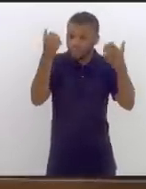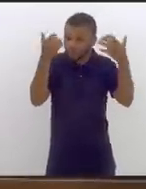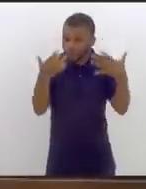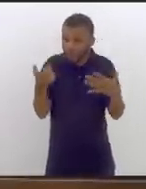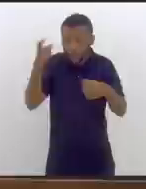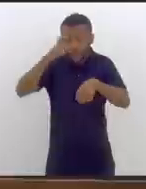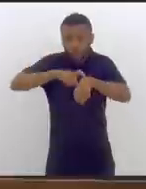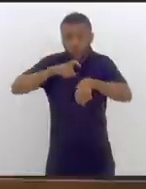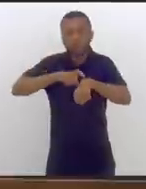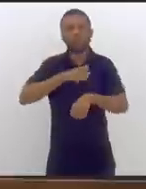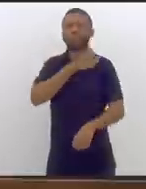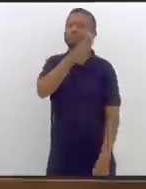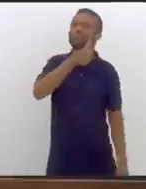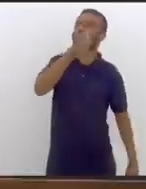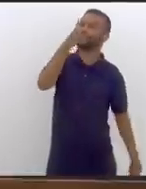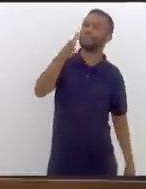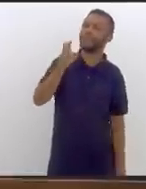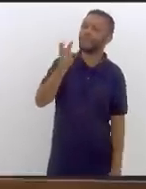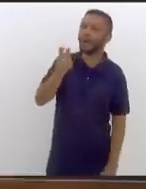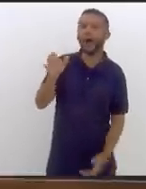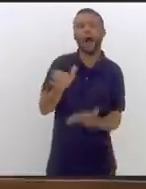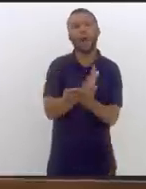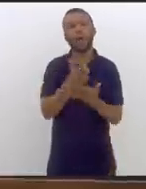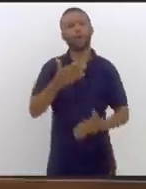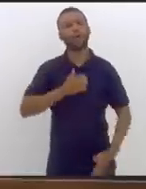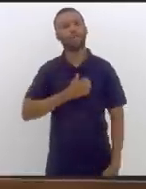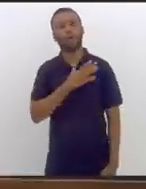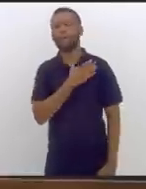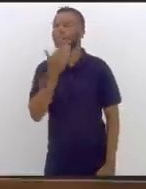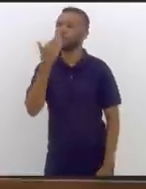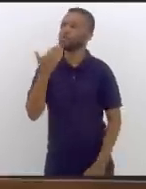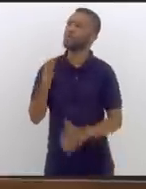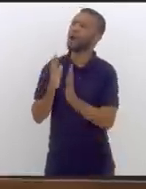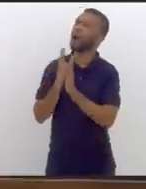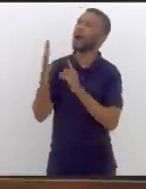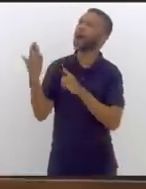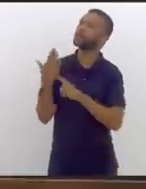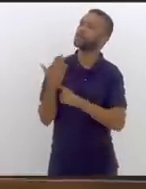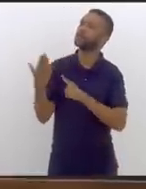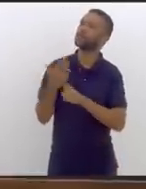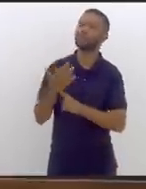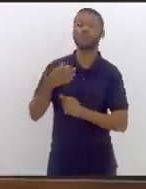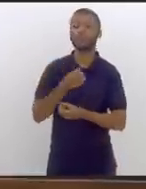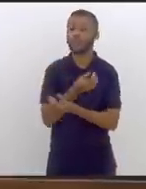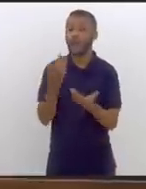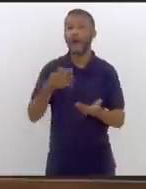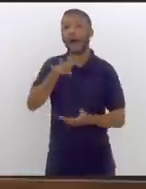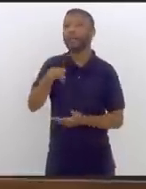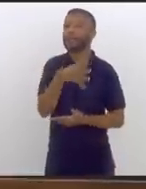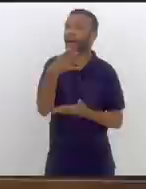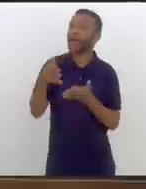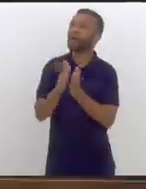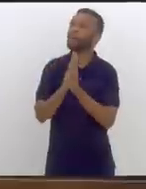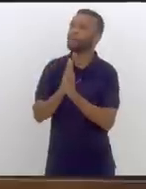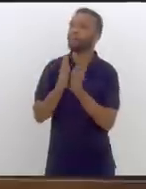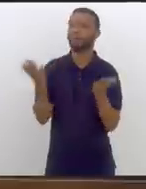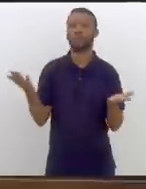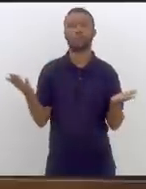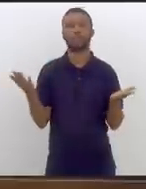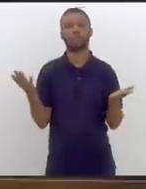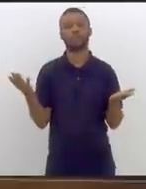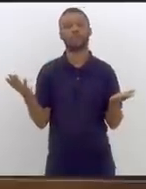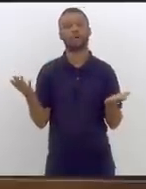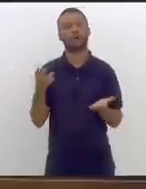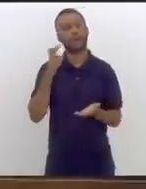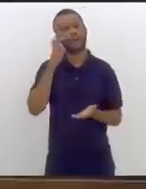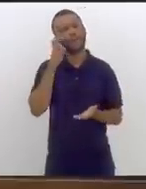estranhei Quando eu cheguei em alguns lugares né que eu vi alguns oficiais me pedindo ajuda para que desse escala me dá a escala eu vi muita das vezes